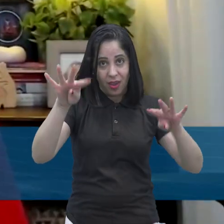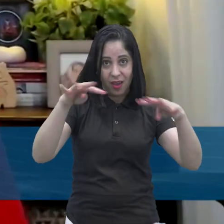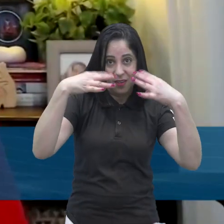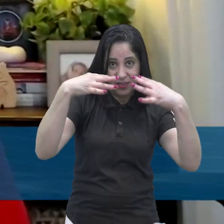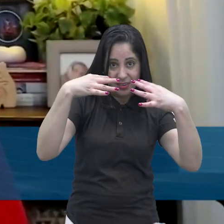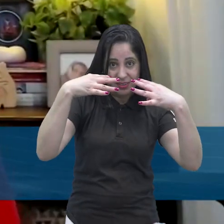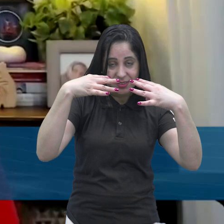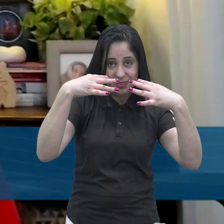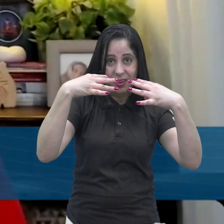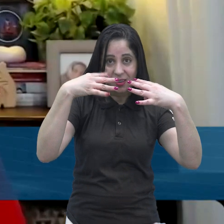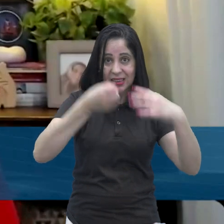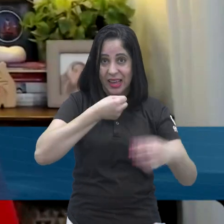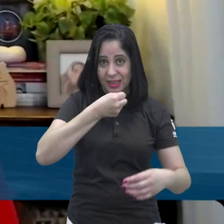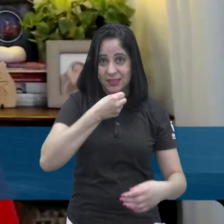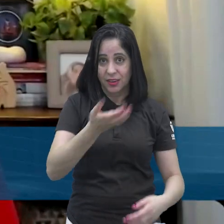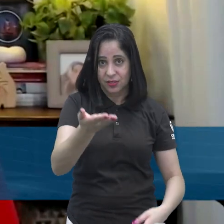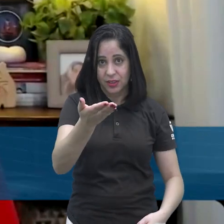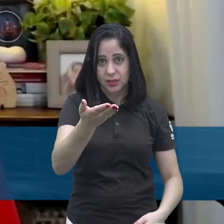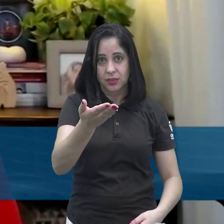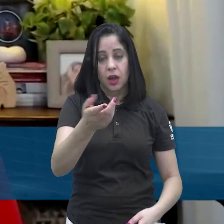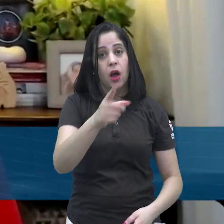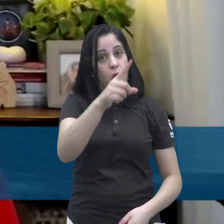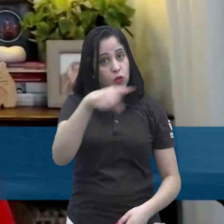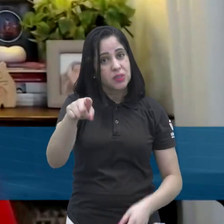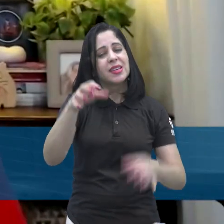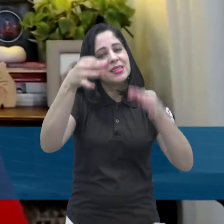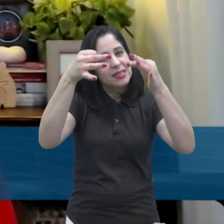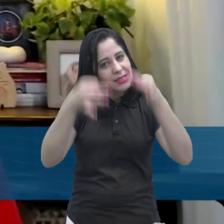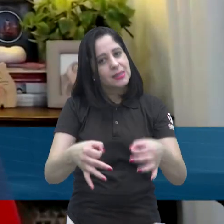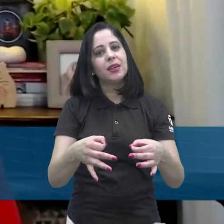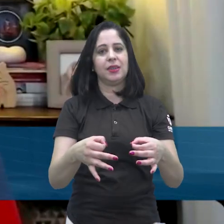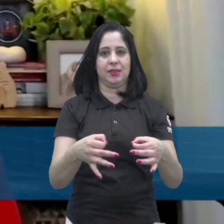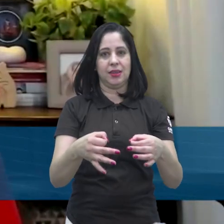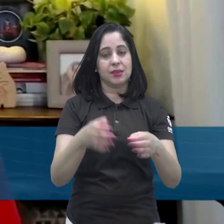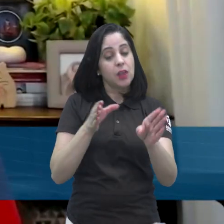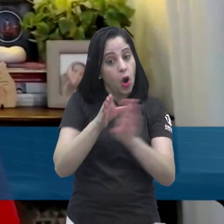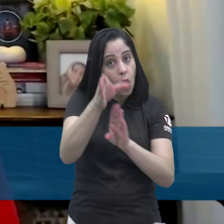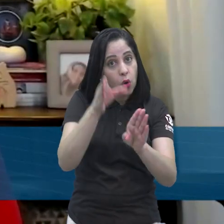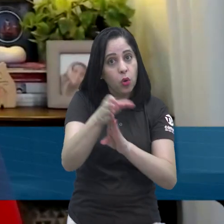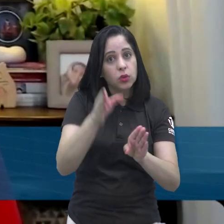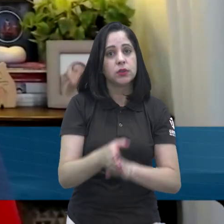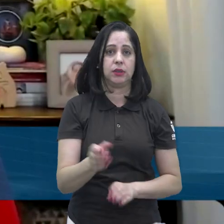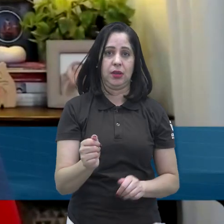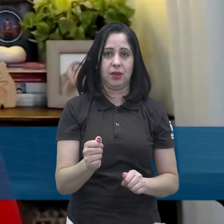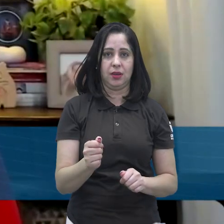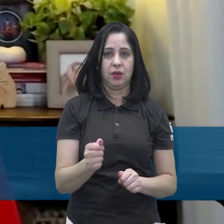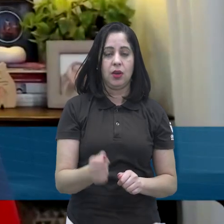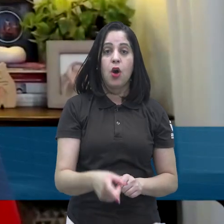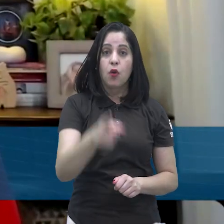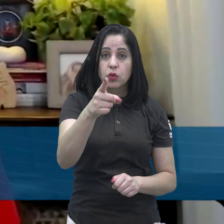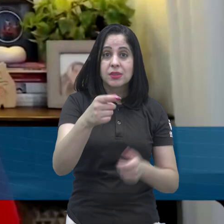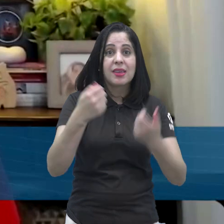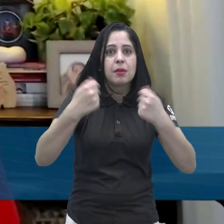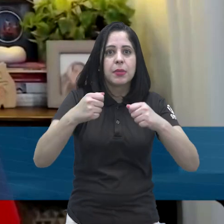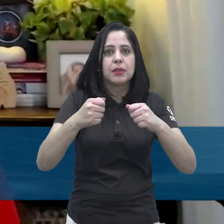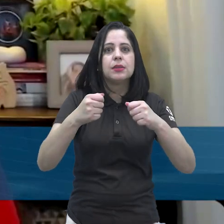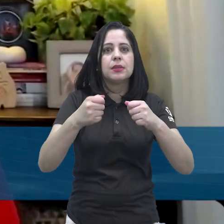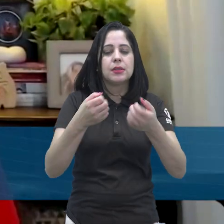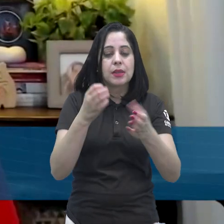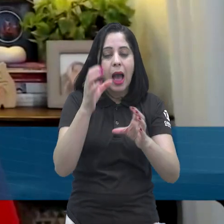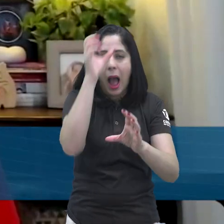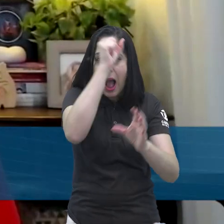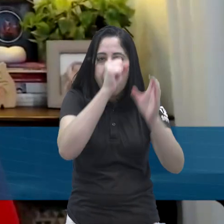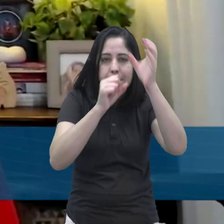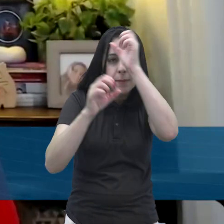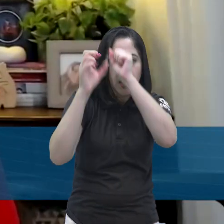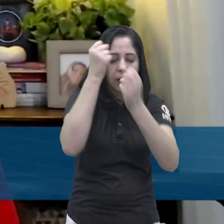assistindo essa minha entrevista aqui, esse vídeo, com certeza eu indico que você hoje busque informações